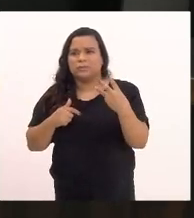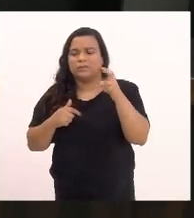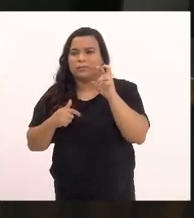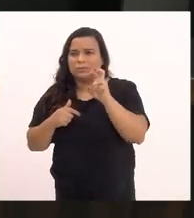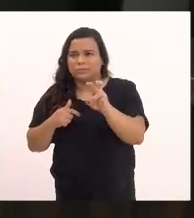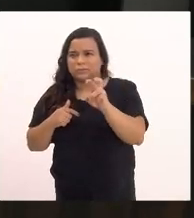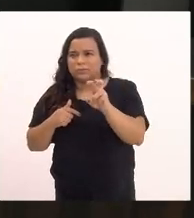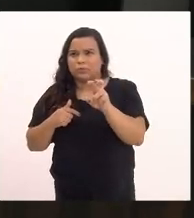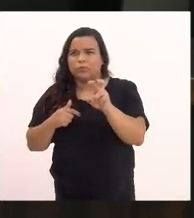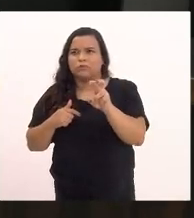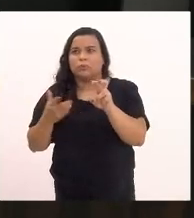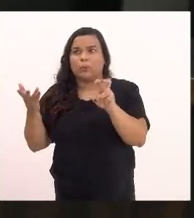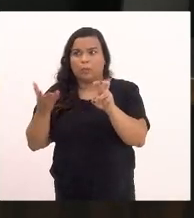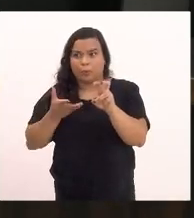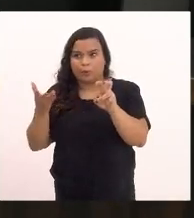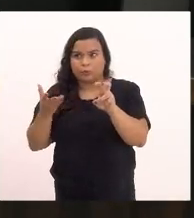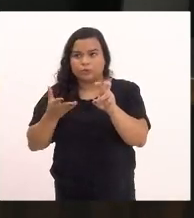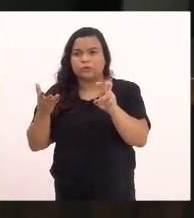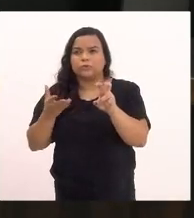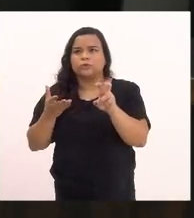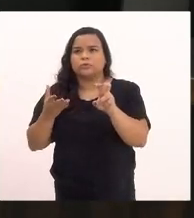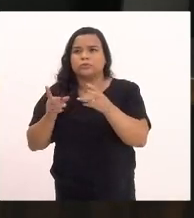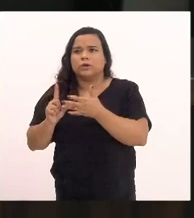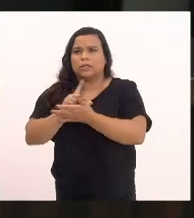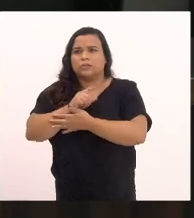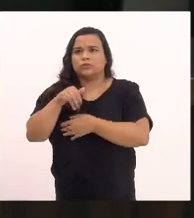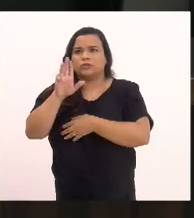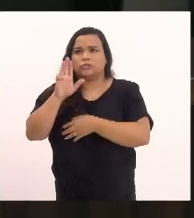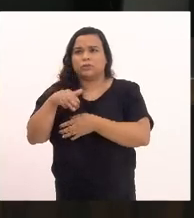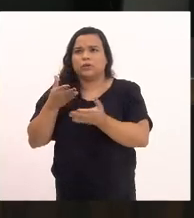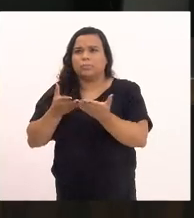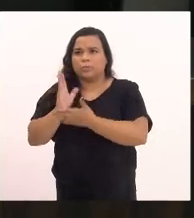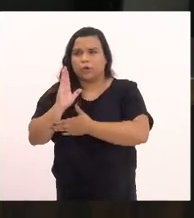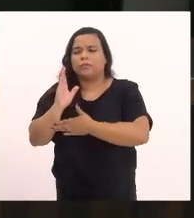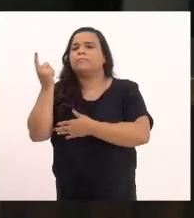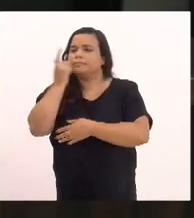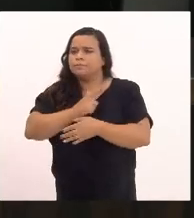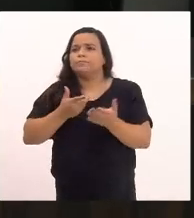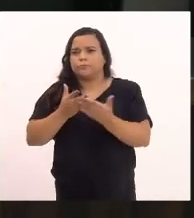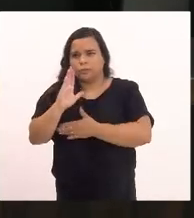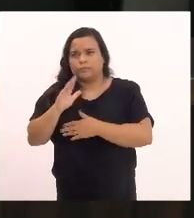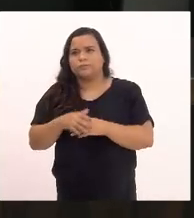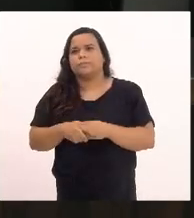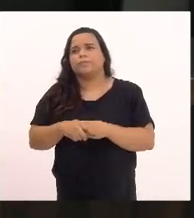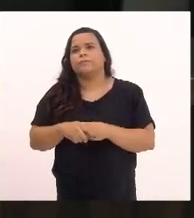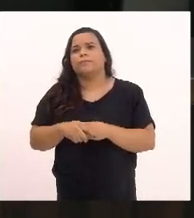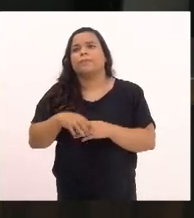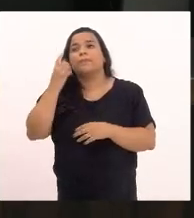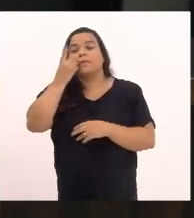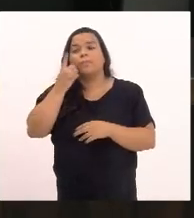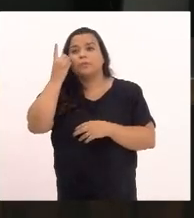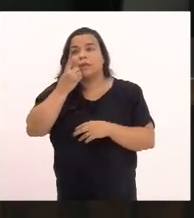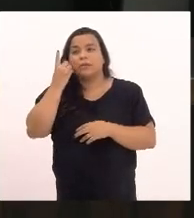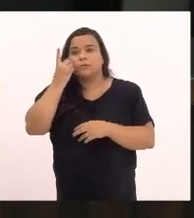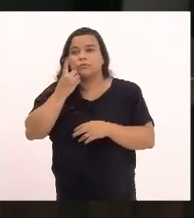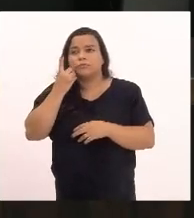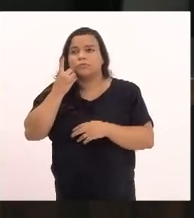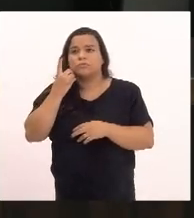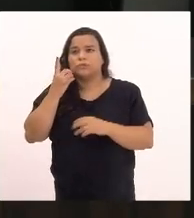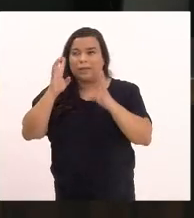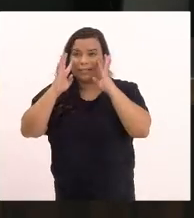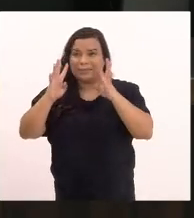dia 16 de fevereiro. Senhores que aprovam, permaneçam como estão aprovados. Deputados presentes, atenção,